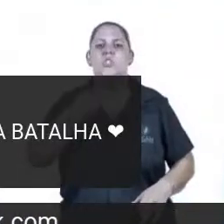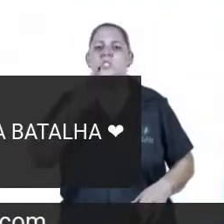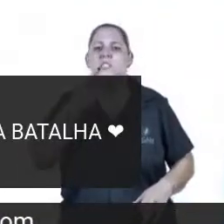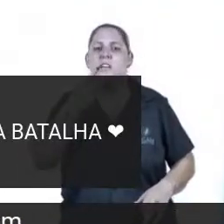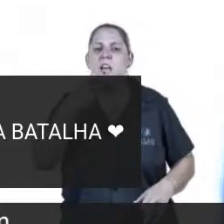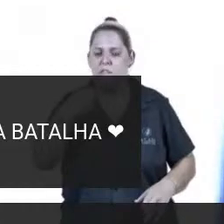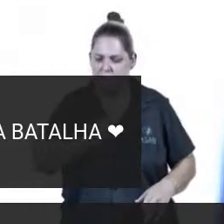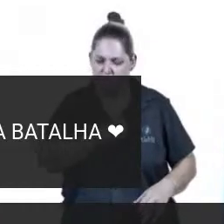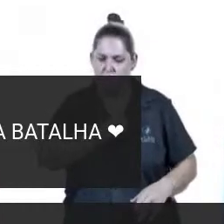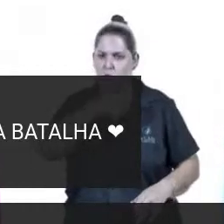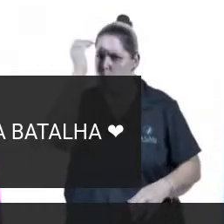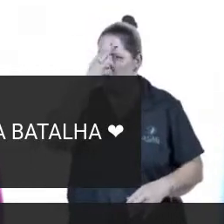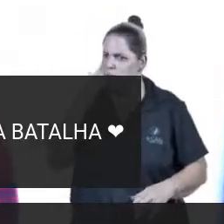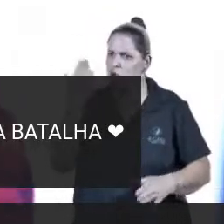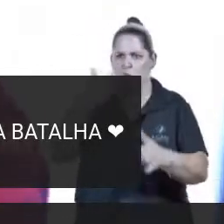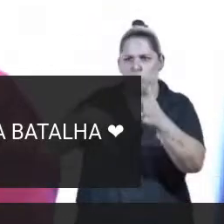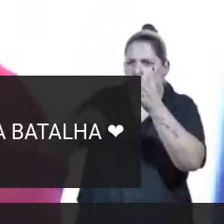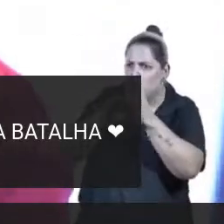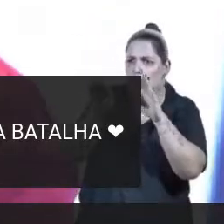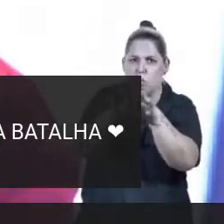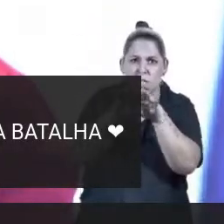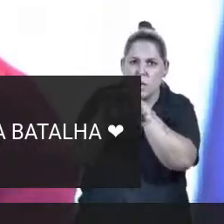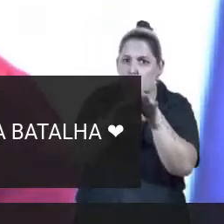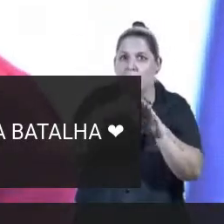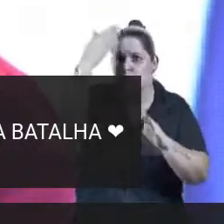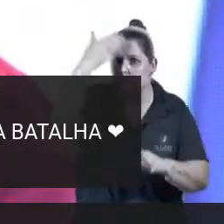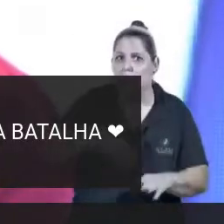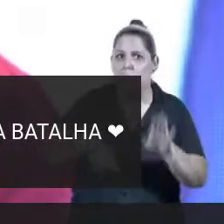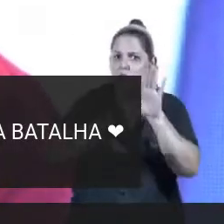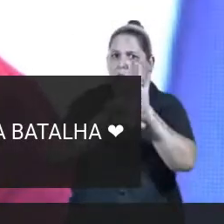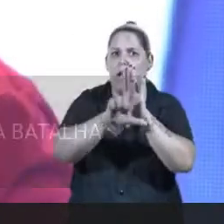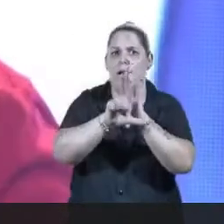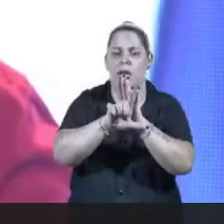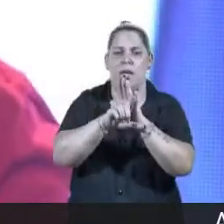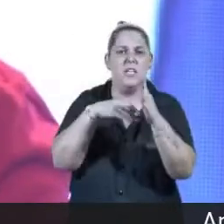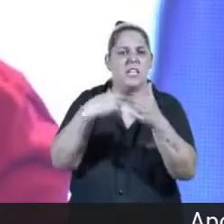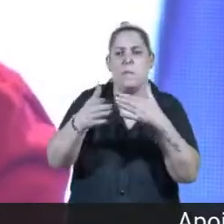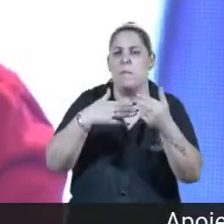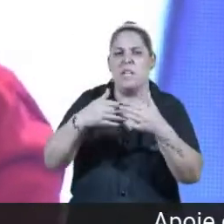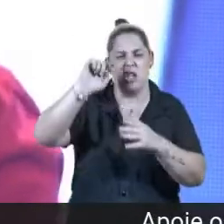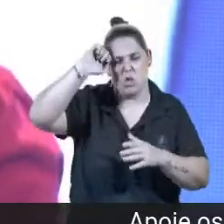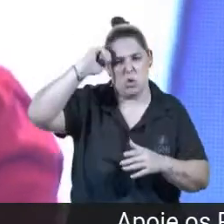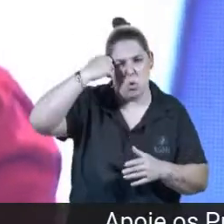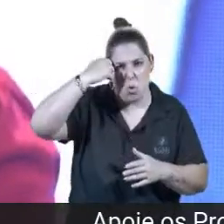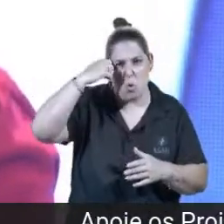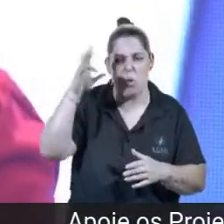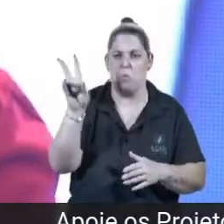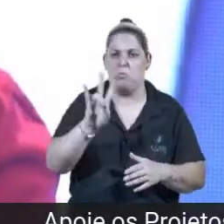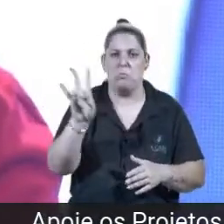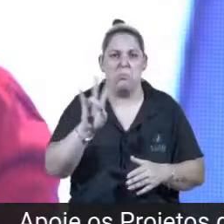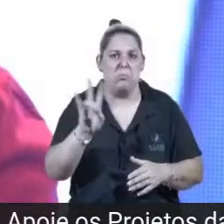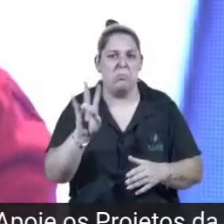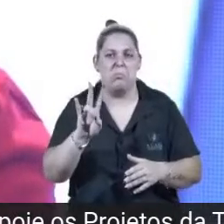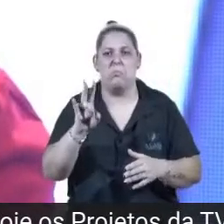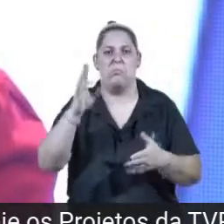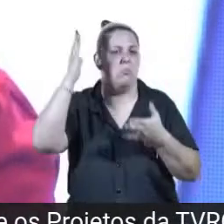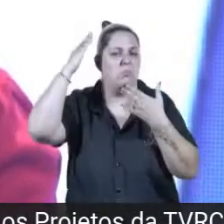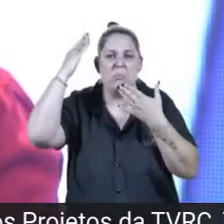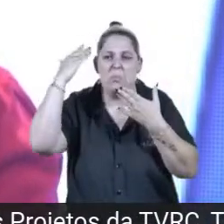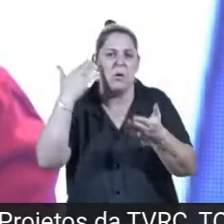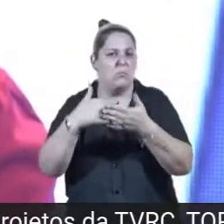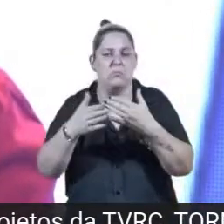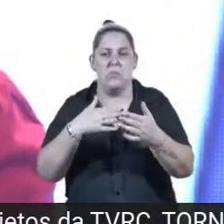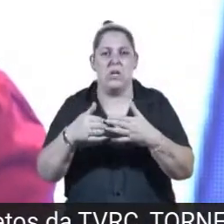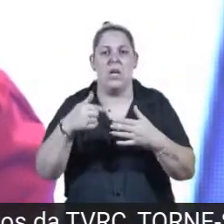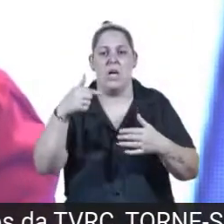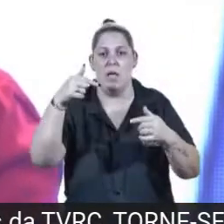Brasil, em que todos somos iguais perante a lei, independente da raça, cor, etnia, religião, origem. E esse partido,